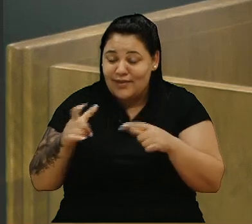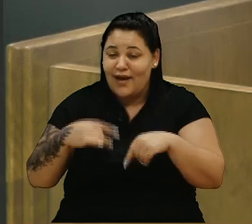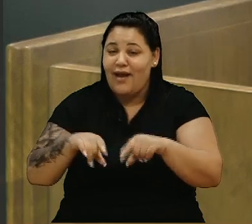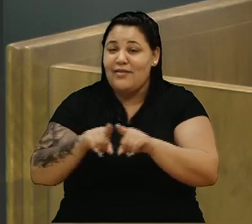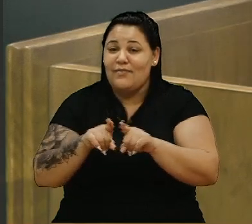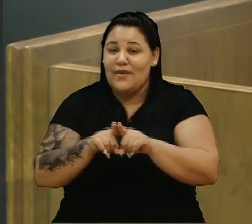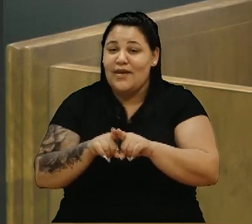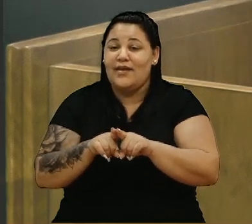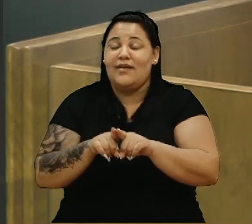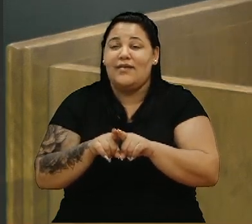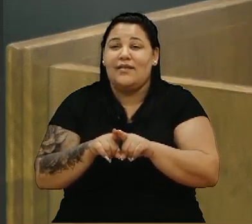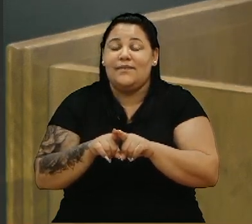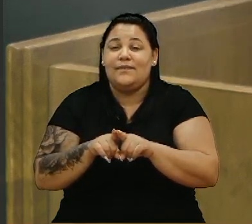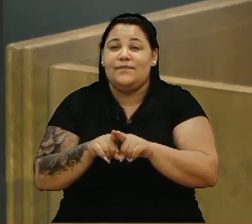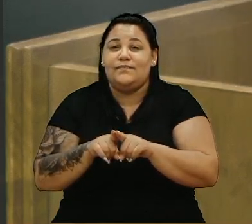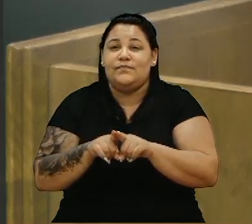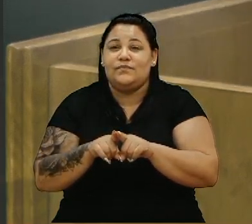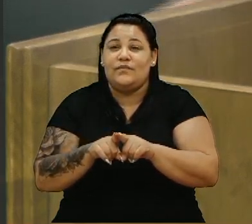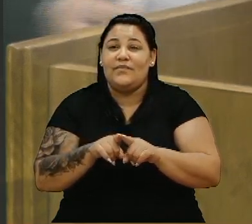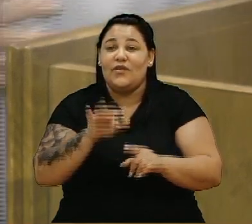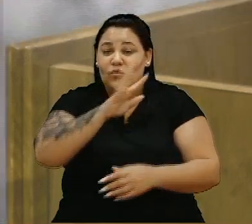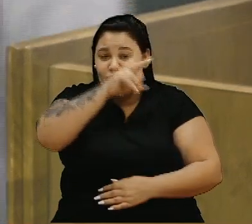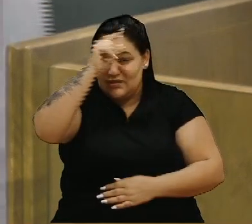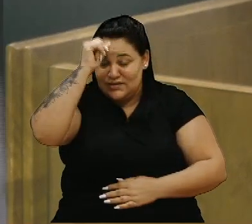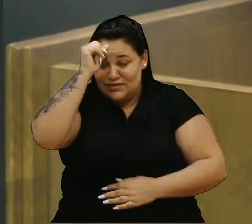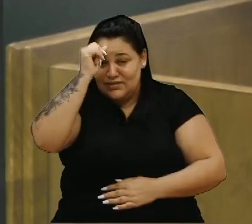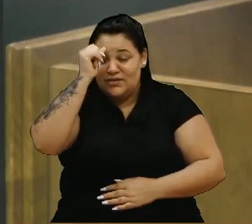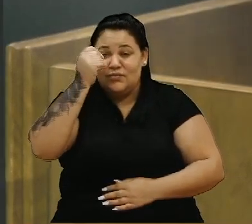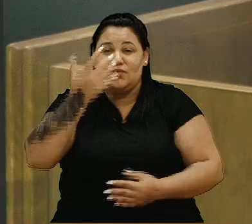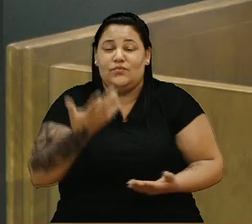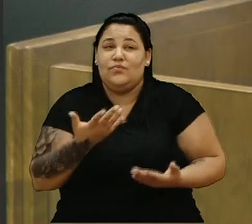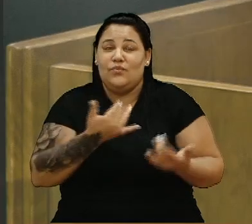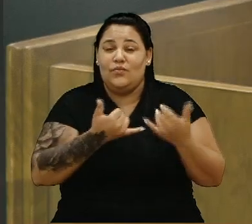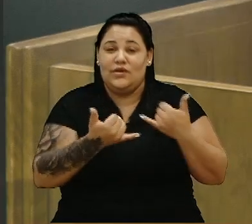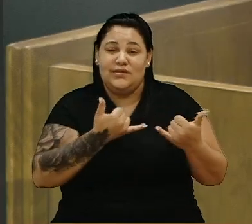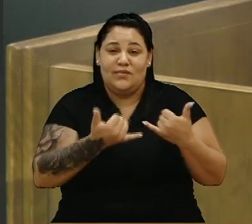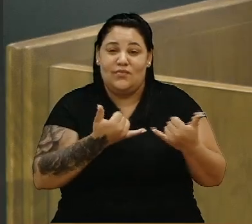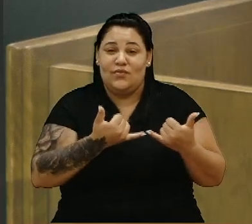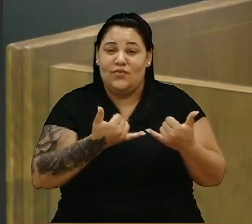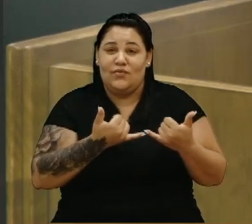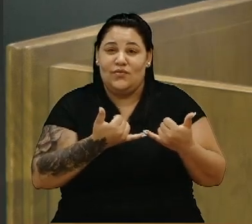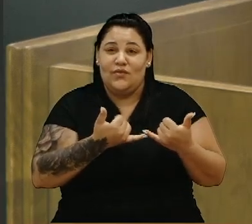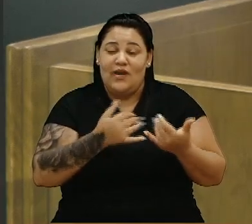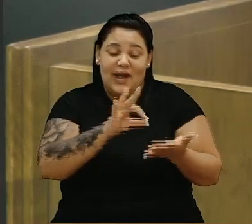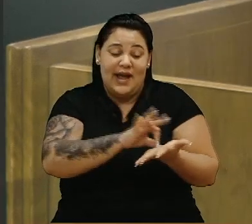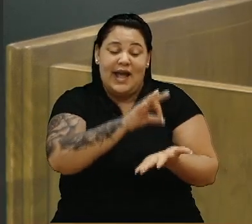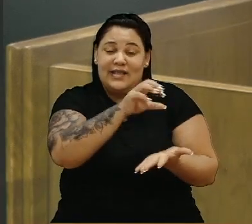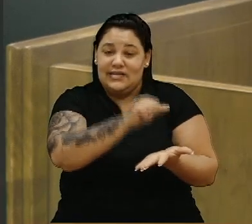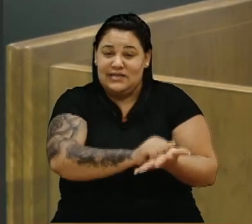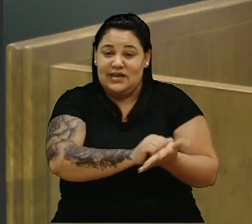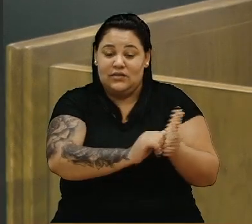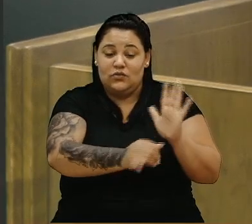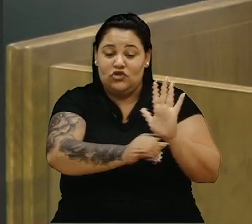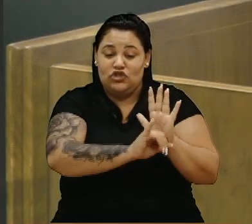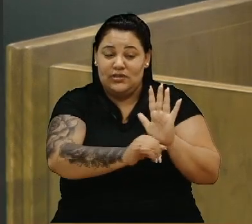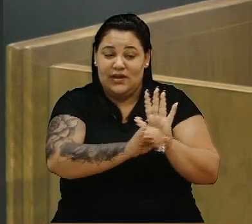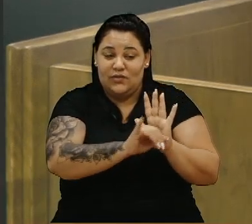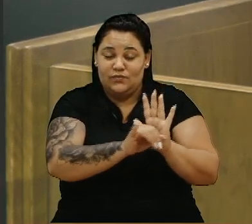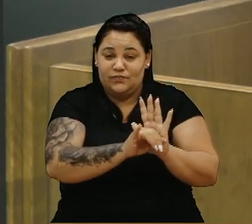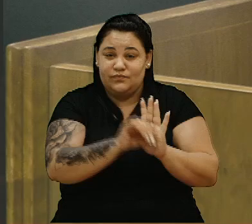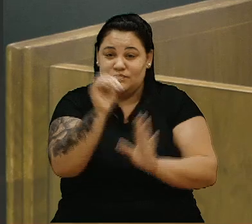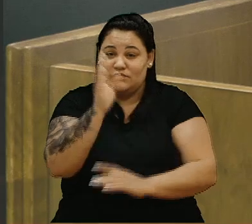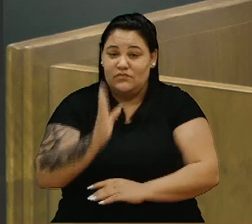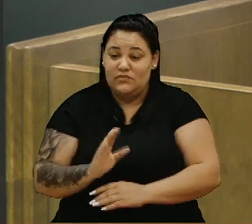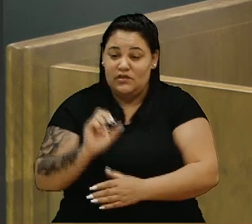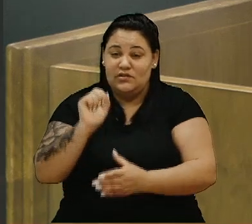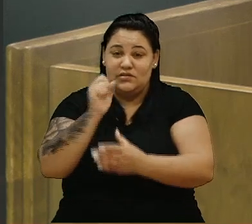escolar, que o município se cadastrasse no edital do Programa Nacional de